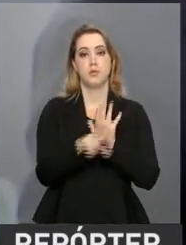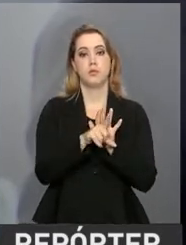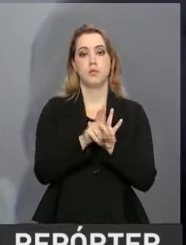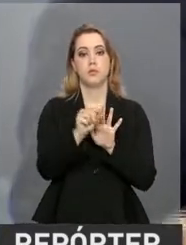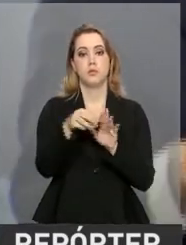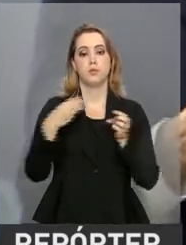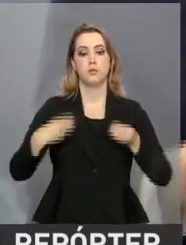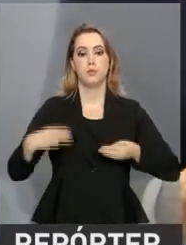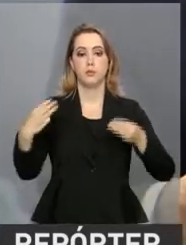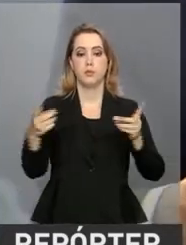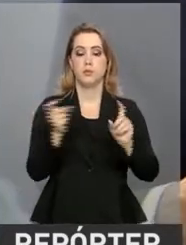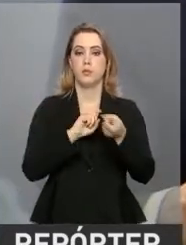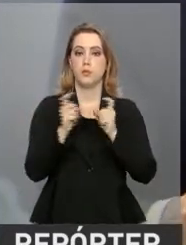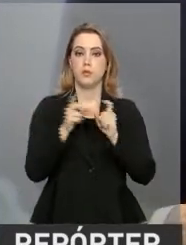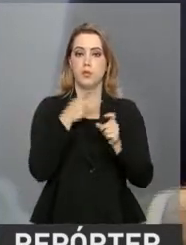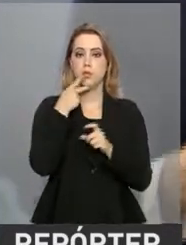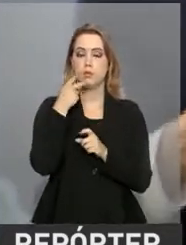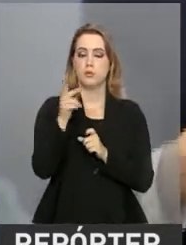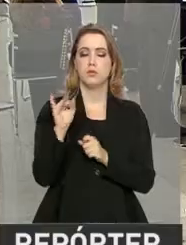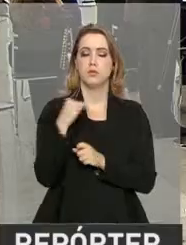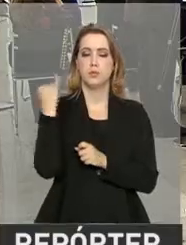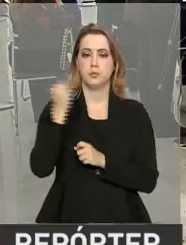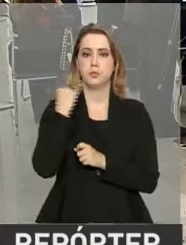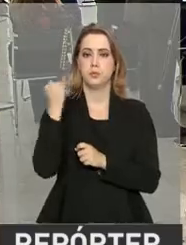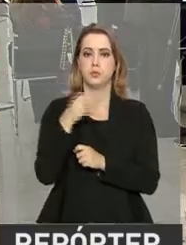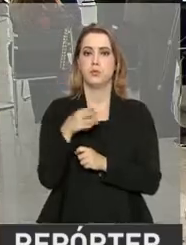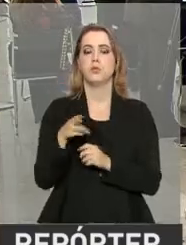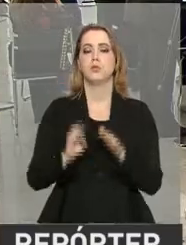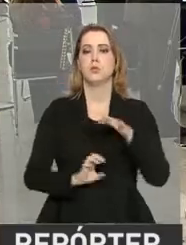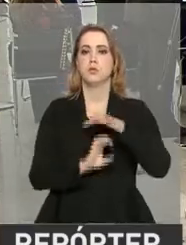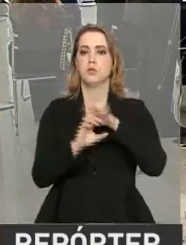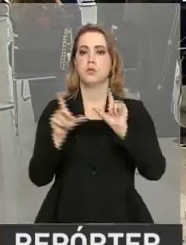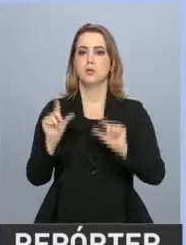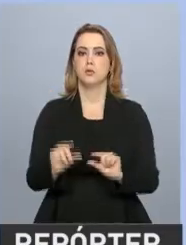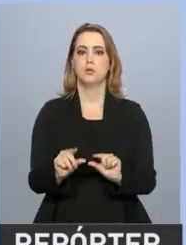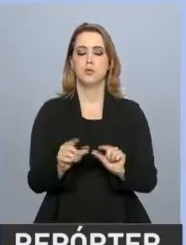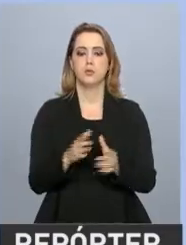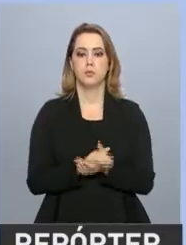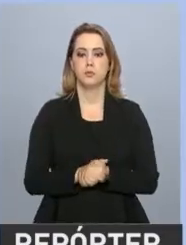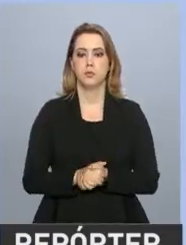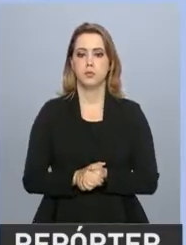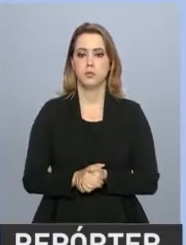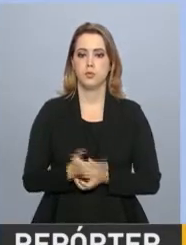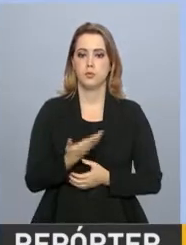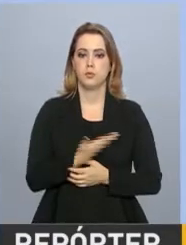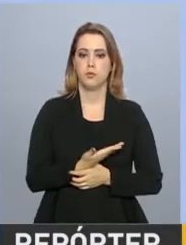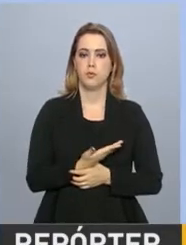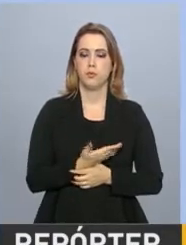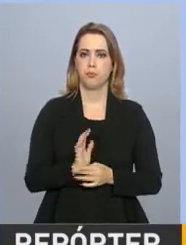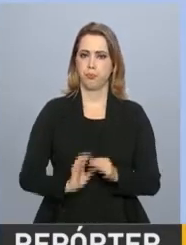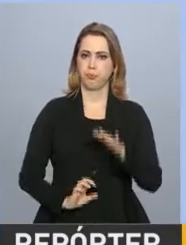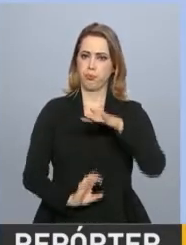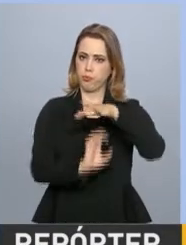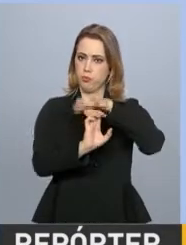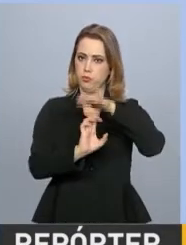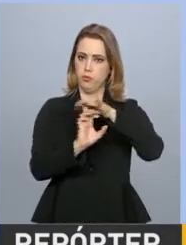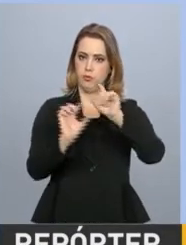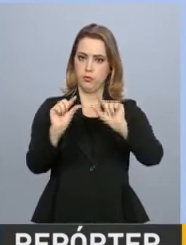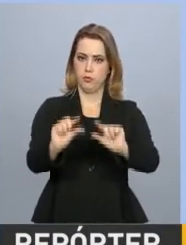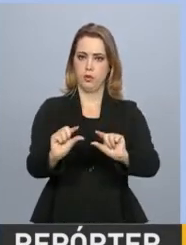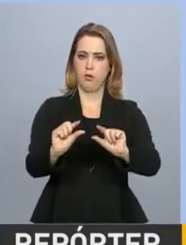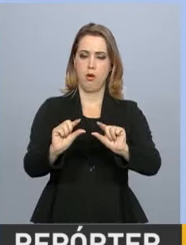fazenda destacou o papel dos microempreendedores na recuperação da economia o microempreendimento ele vai à